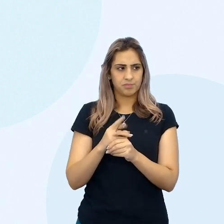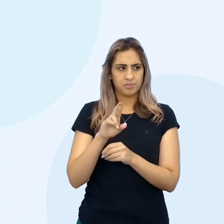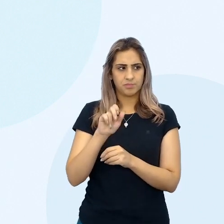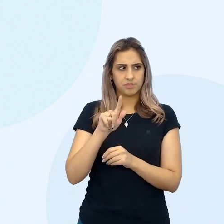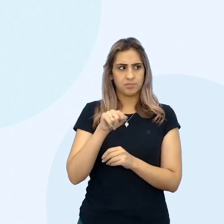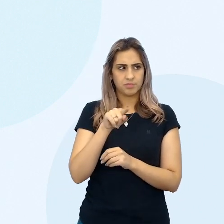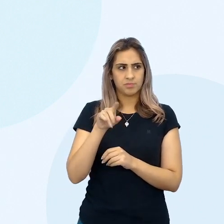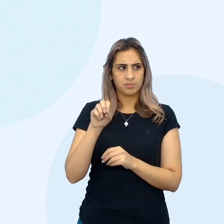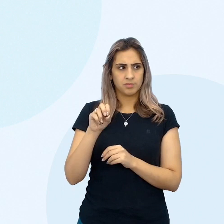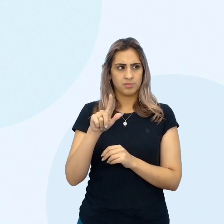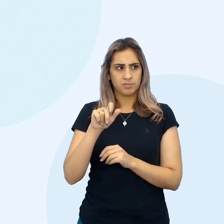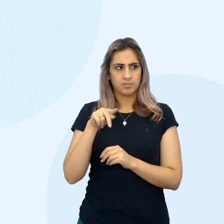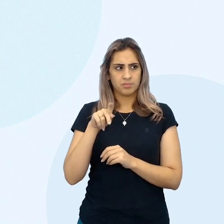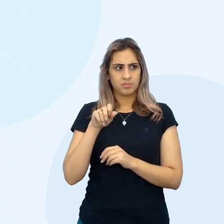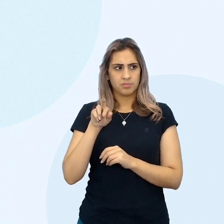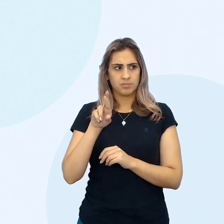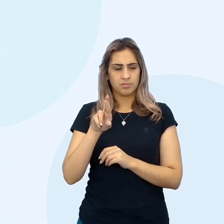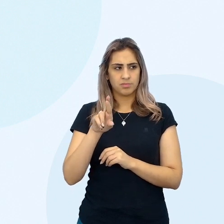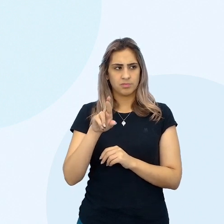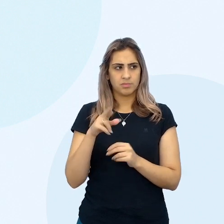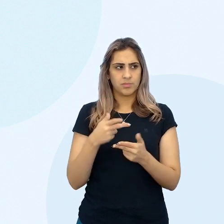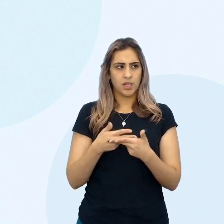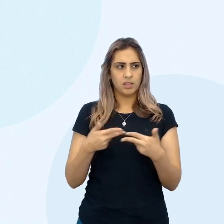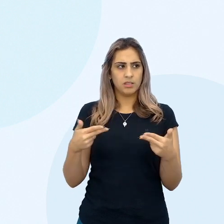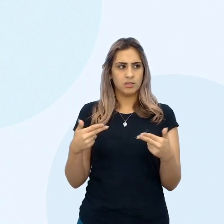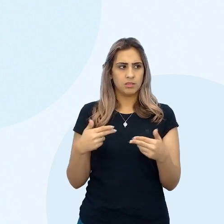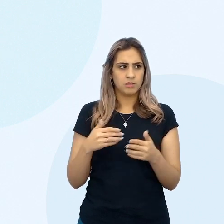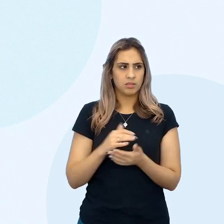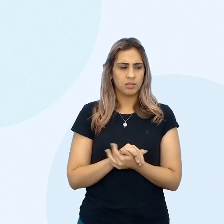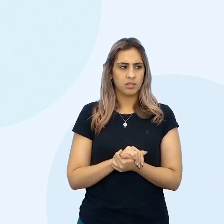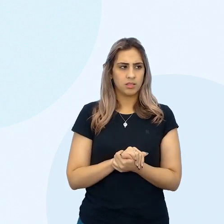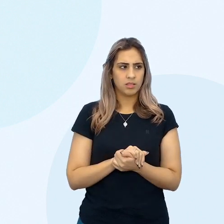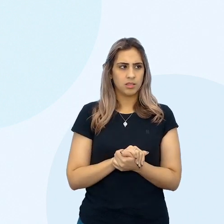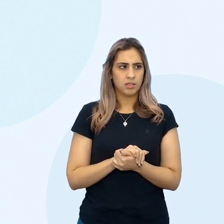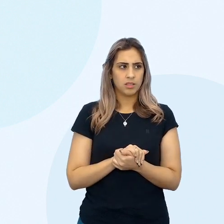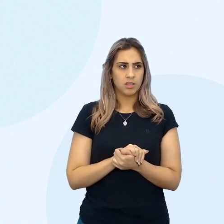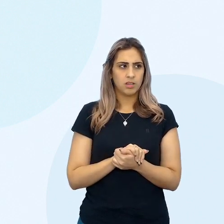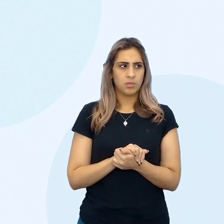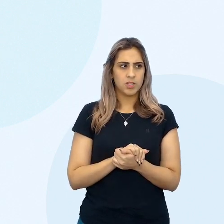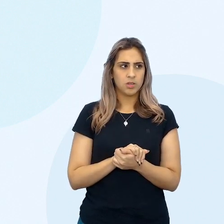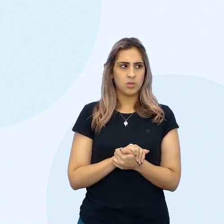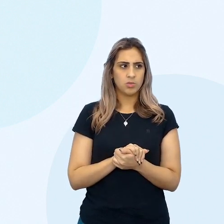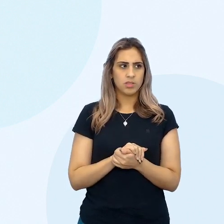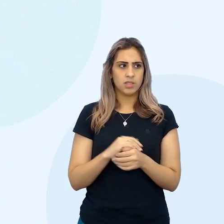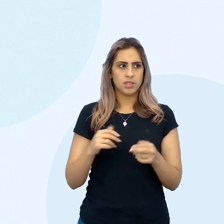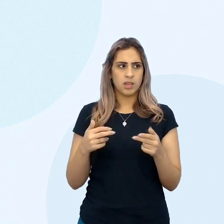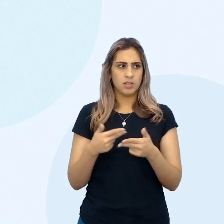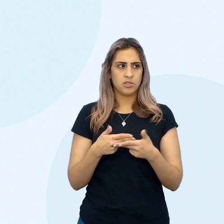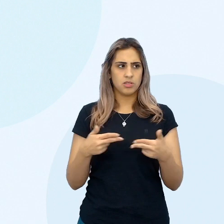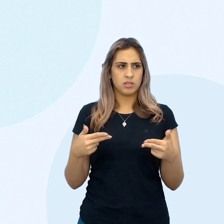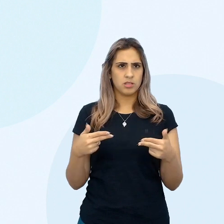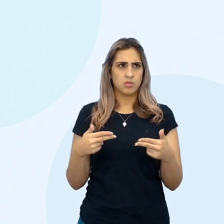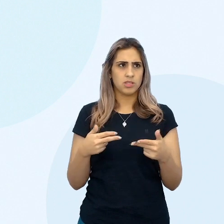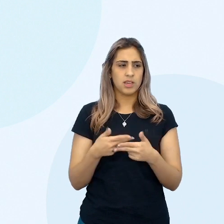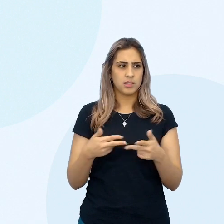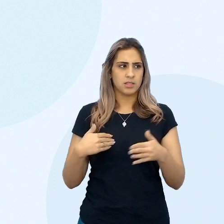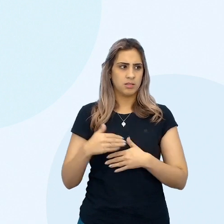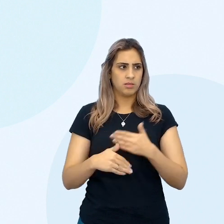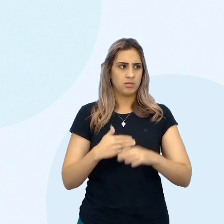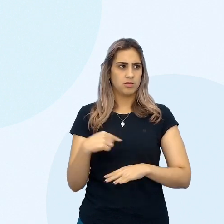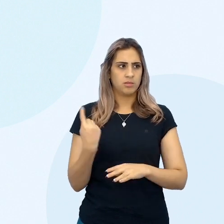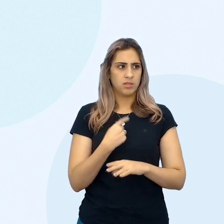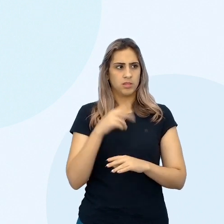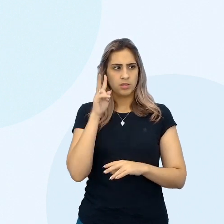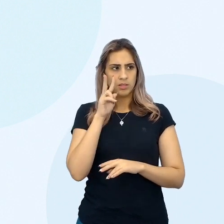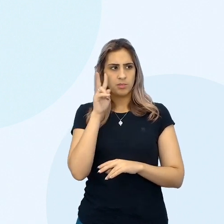a regressão linear simples por meio de análise de variação da temperatura de um local em um determinado período. Lá na outra era